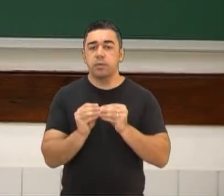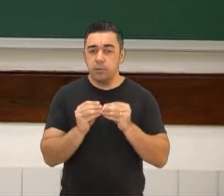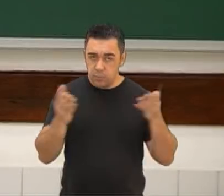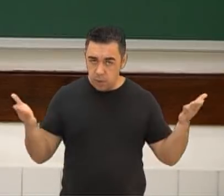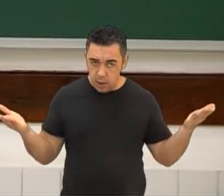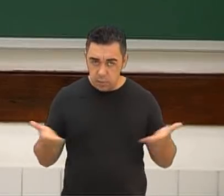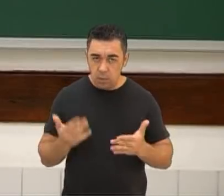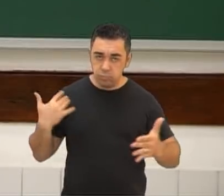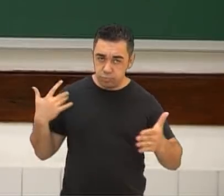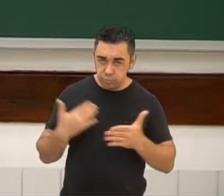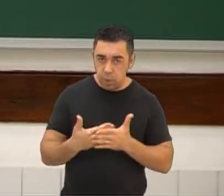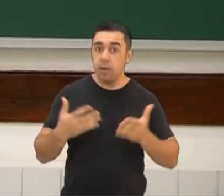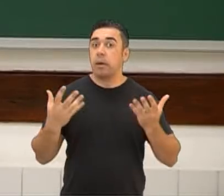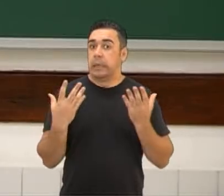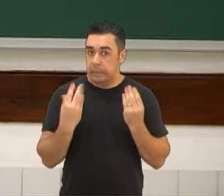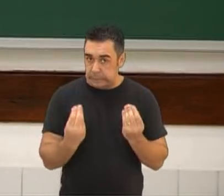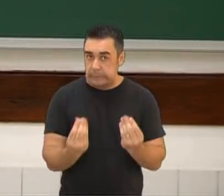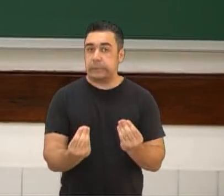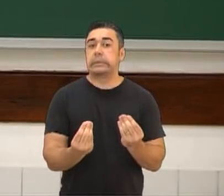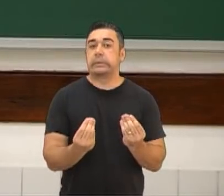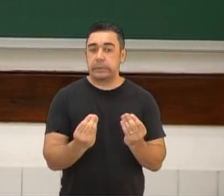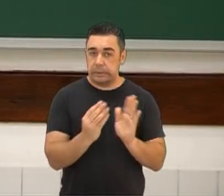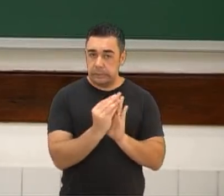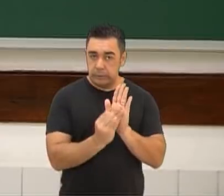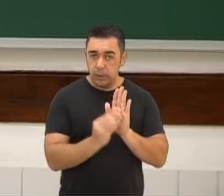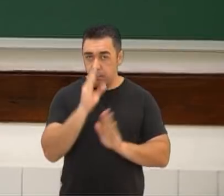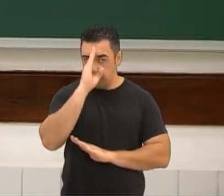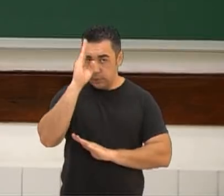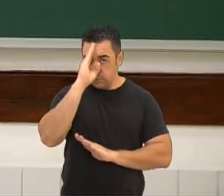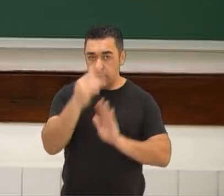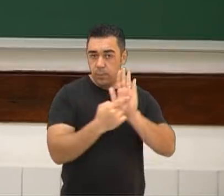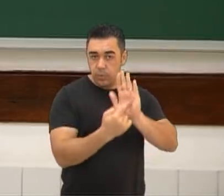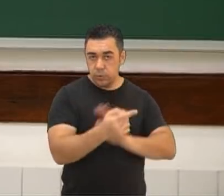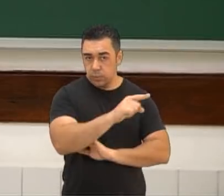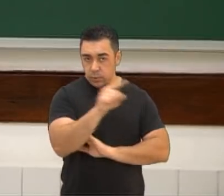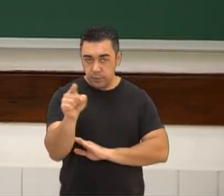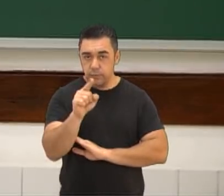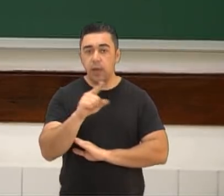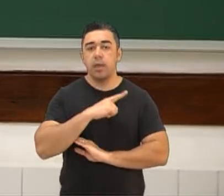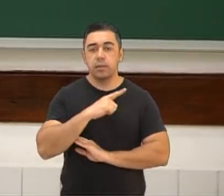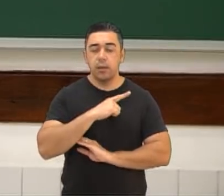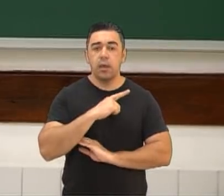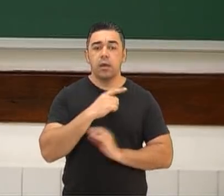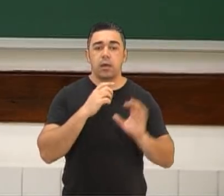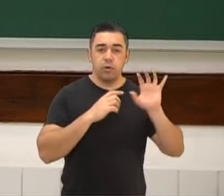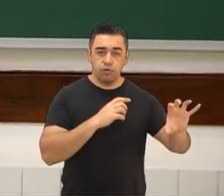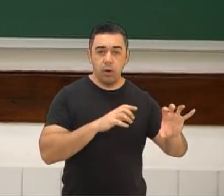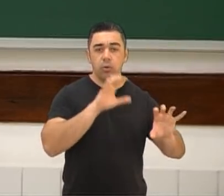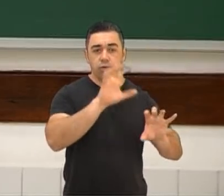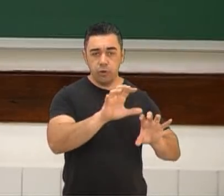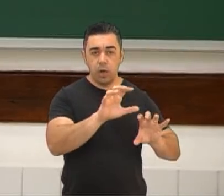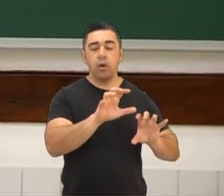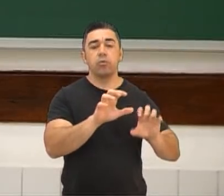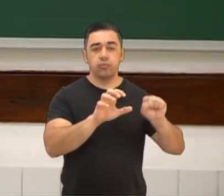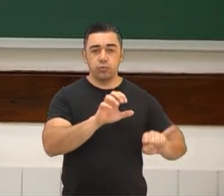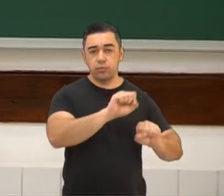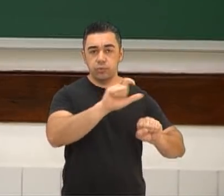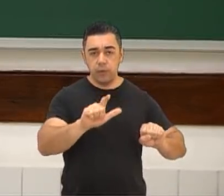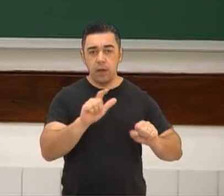aqui, era bastante coisa, mas acho que o principal a gente trouxe sobre cada um dos itens estudados. Espero